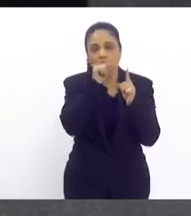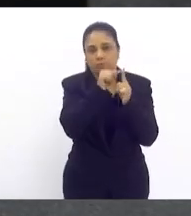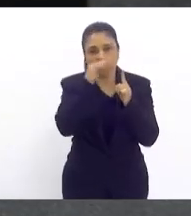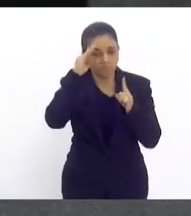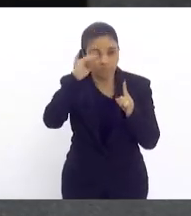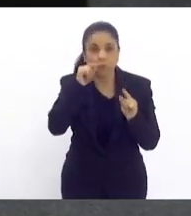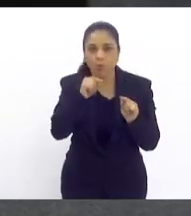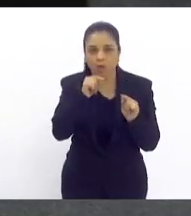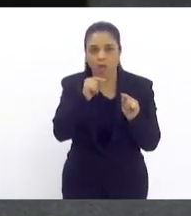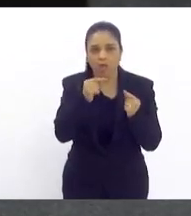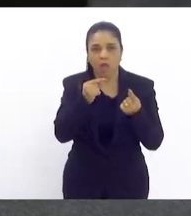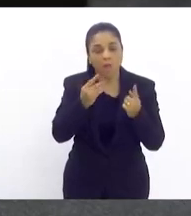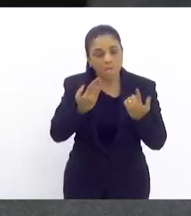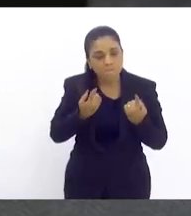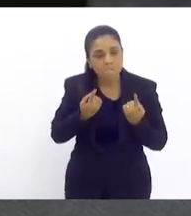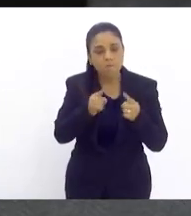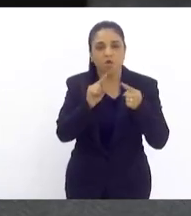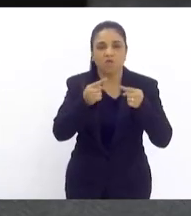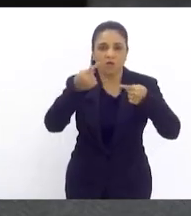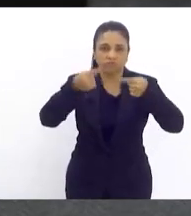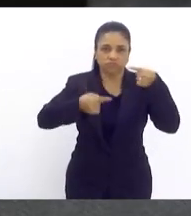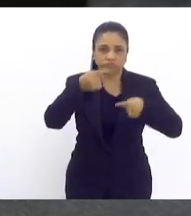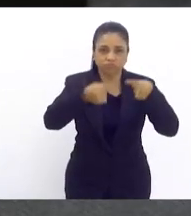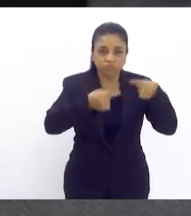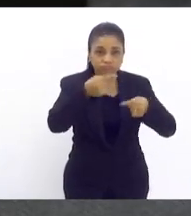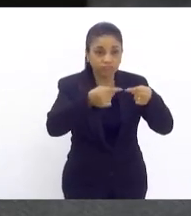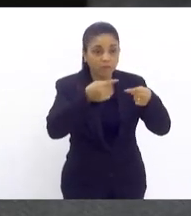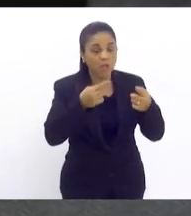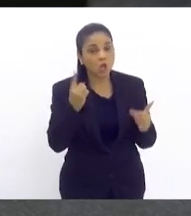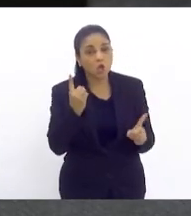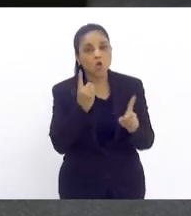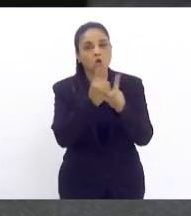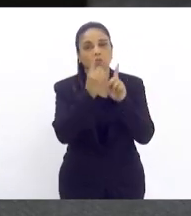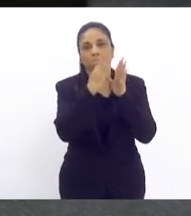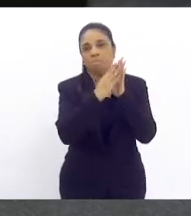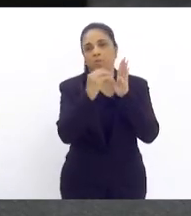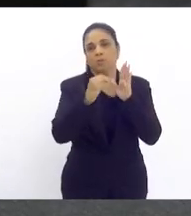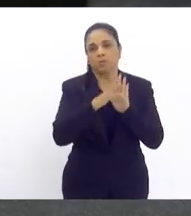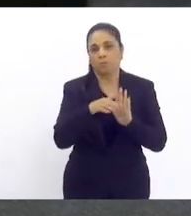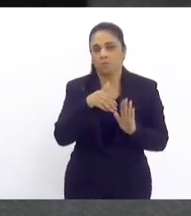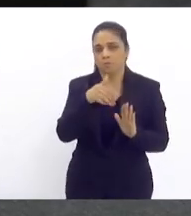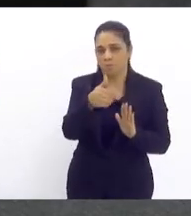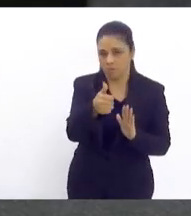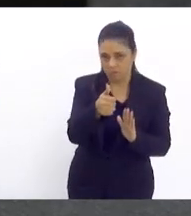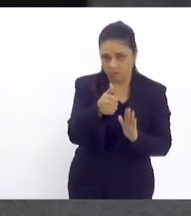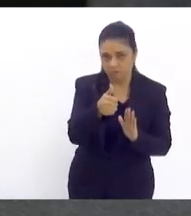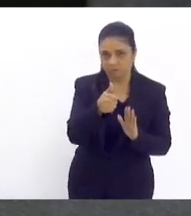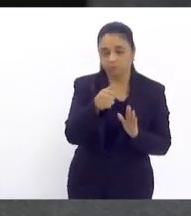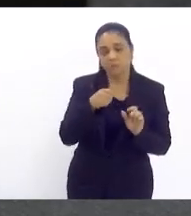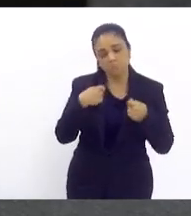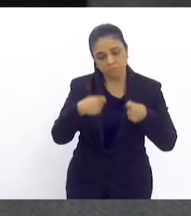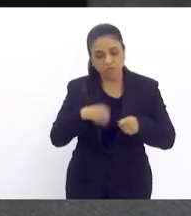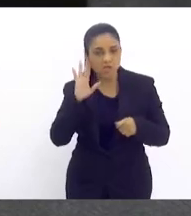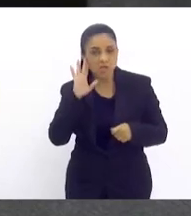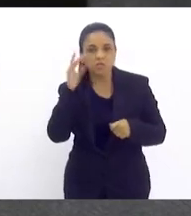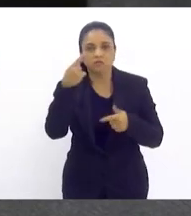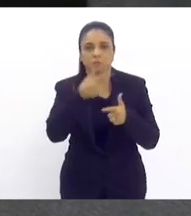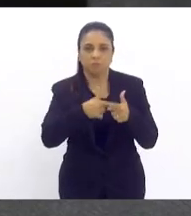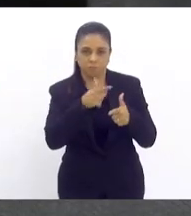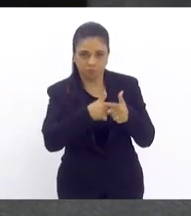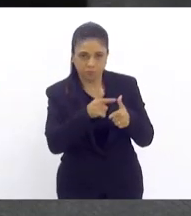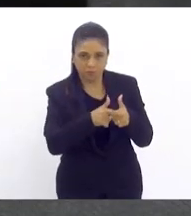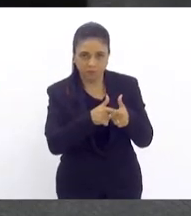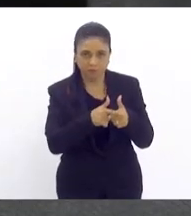provocar a discussão no debate para encontrar o melhor modelo a gente precisa resolver esse problema eu trago